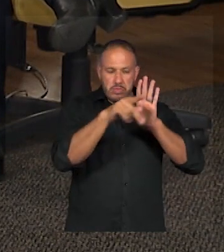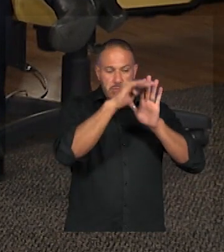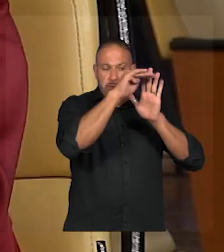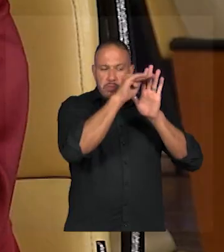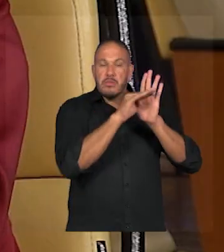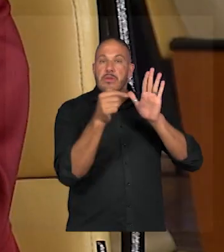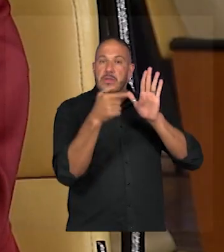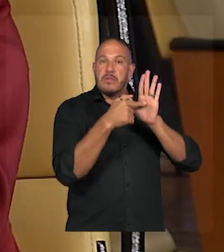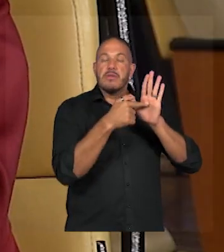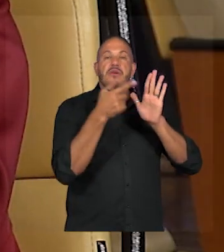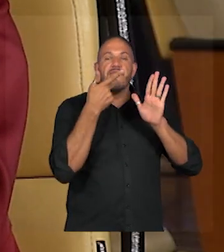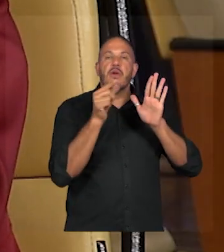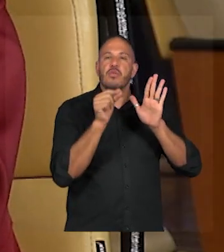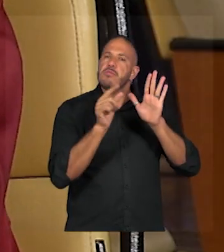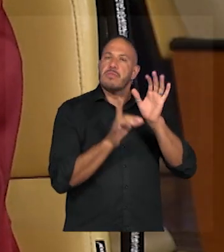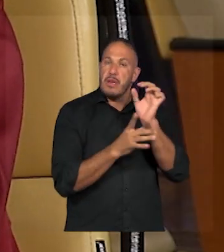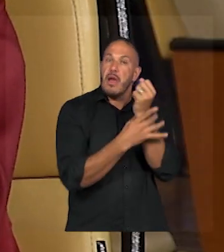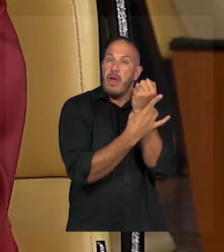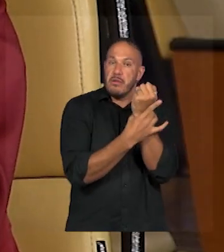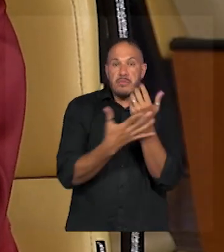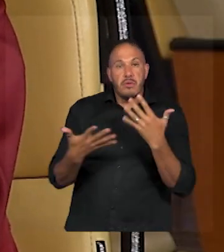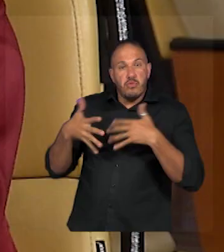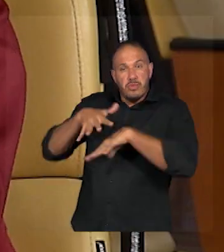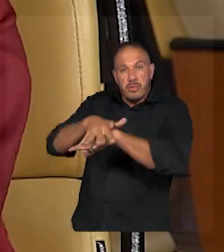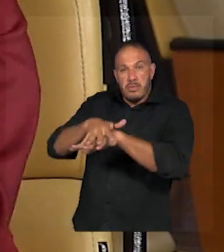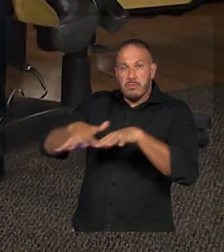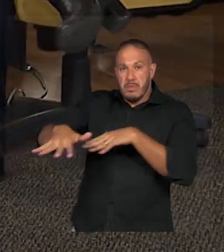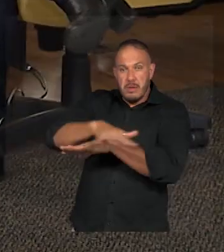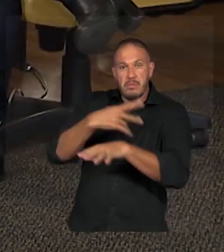garante a inclusão na cidade de São Paulo, né?